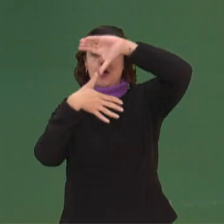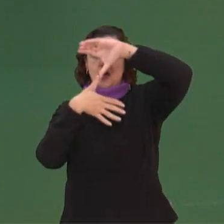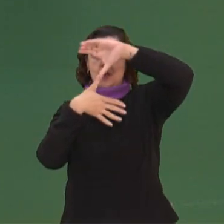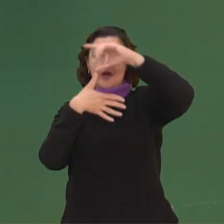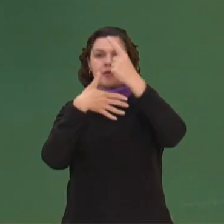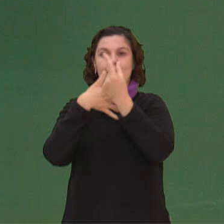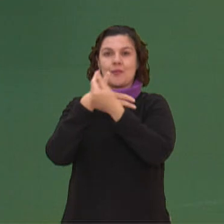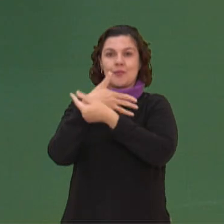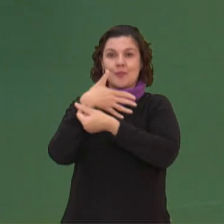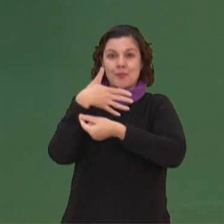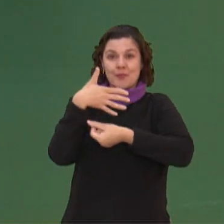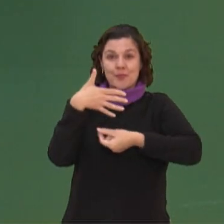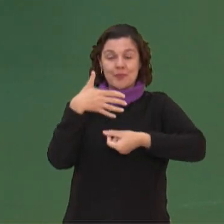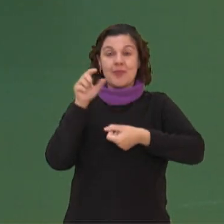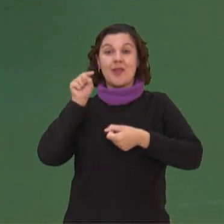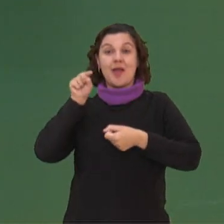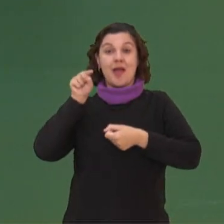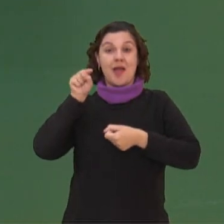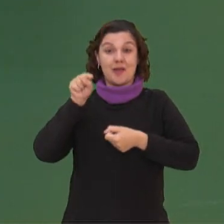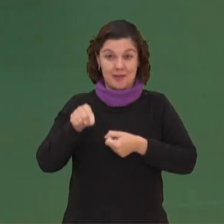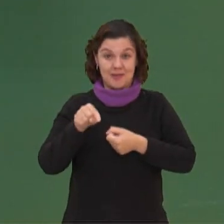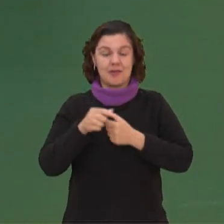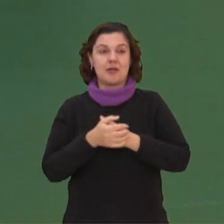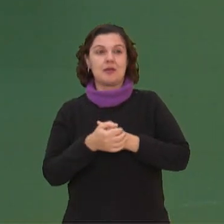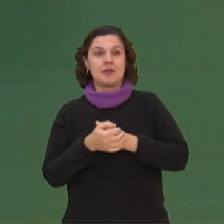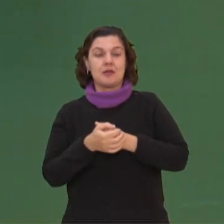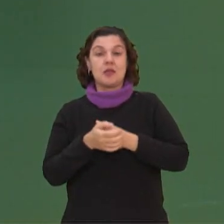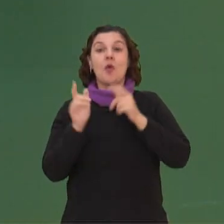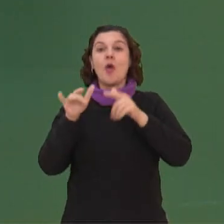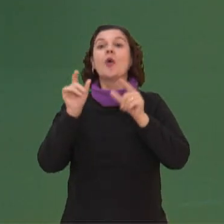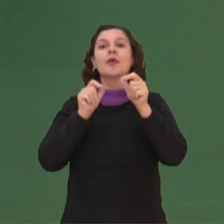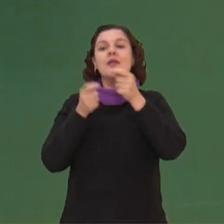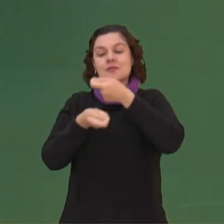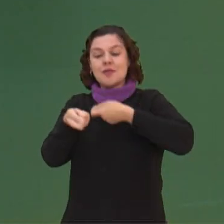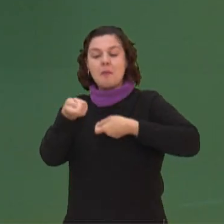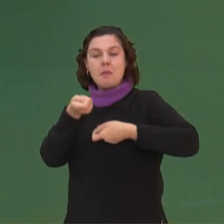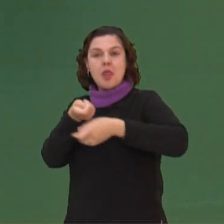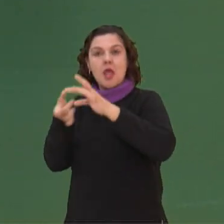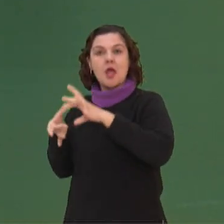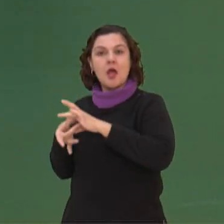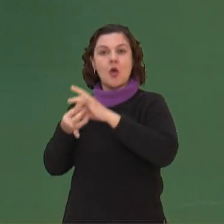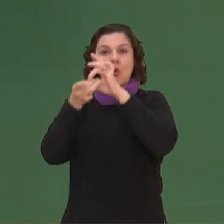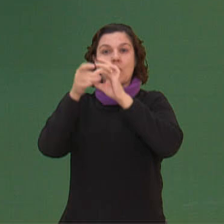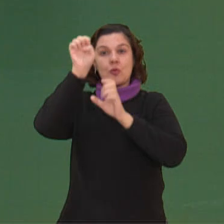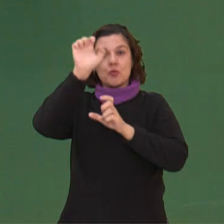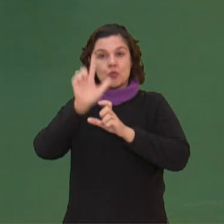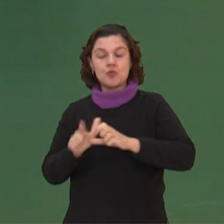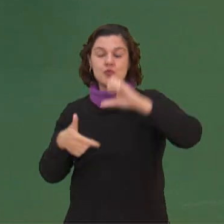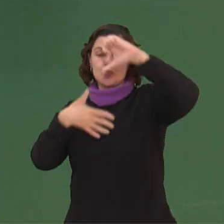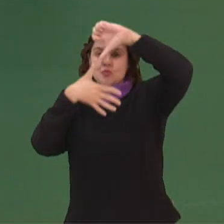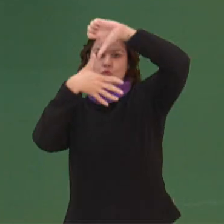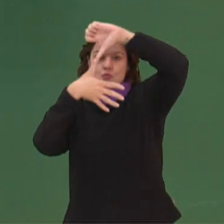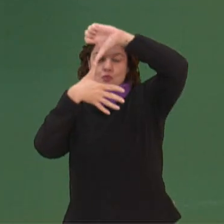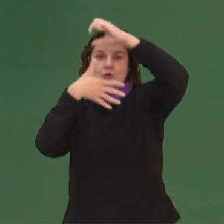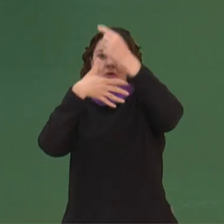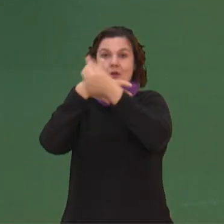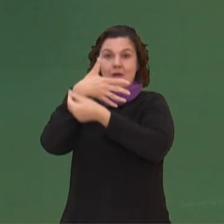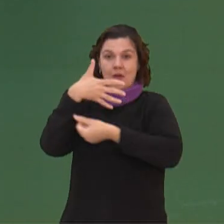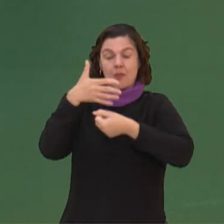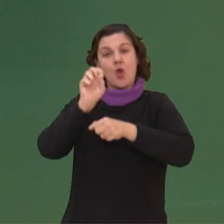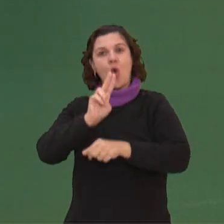Mercosul, ou seja, o Mercado Comum do Sul, da América do Sul, ou da América, como queiram, ou da